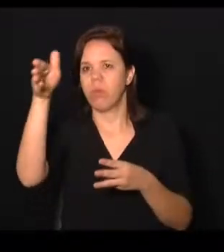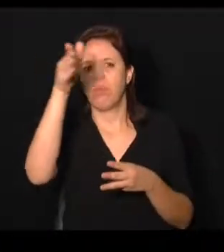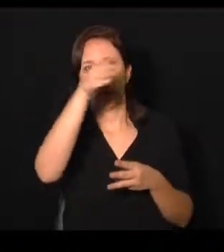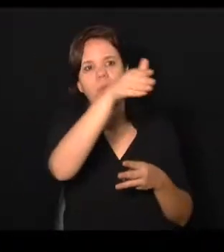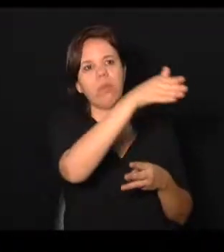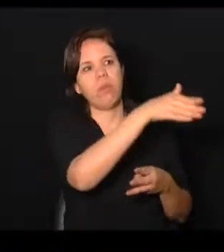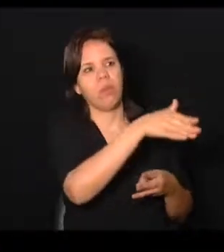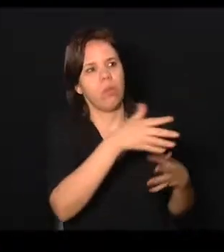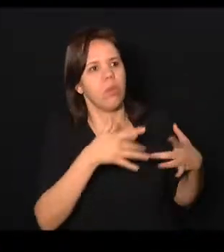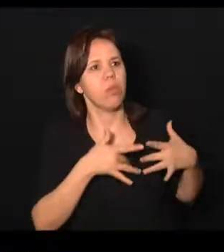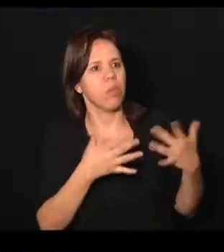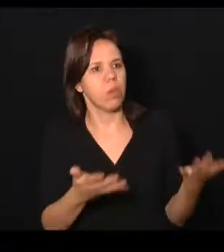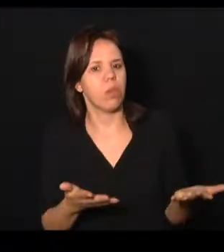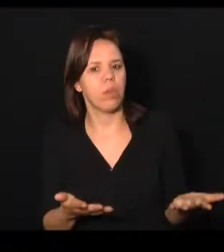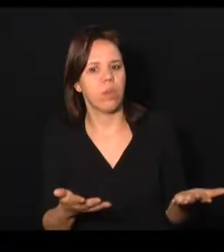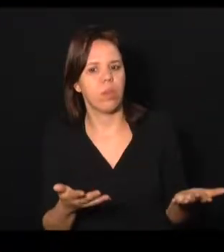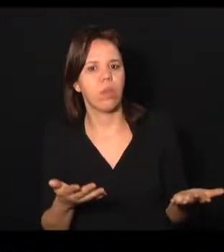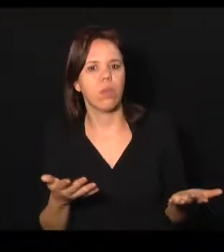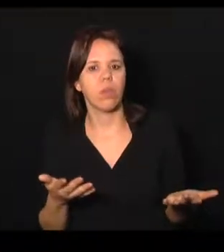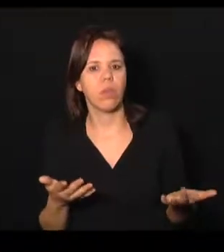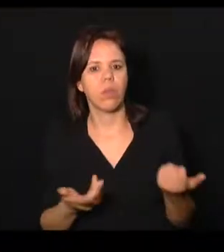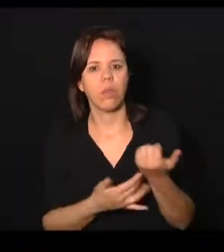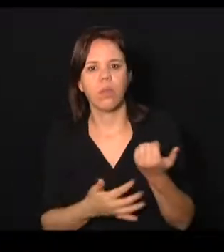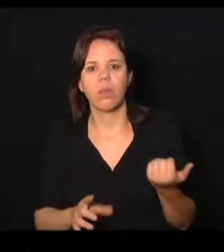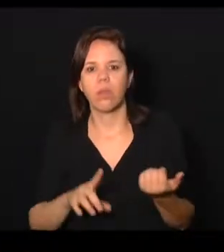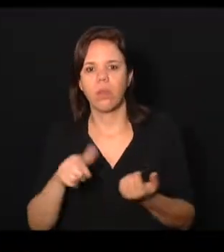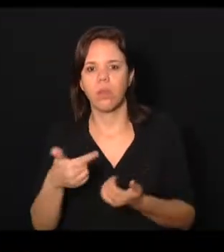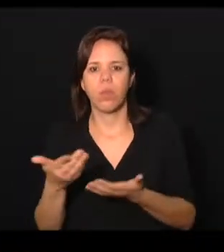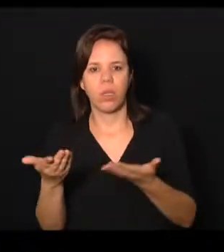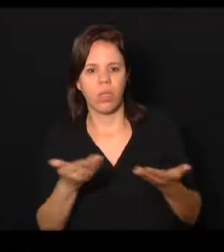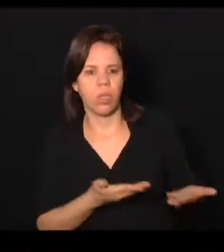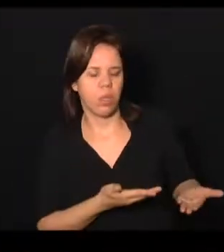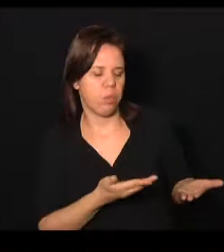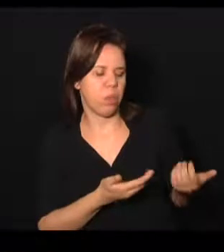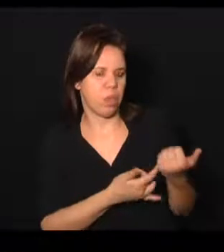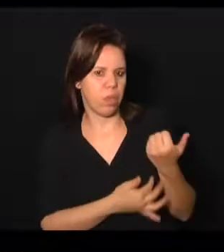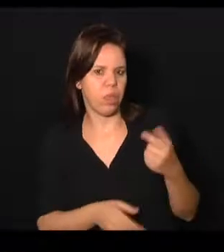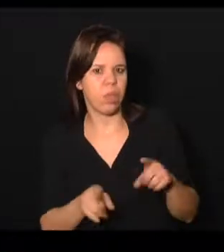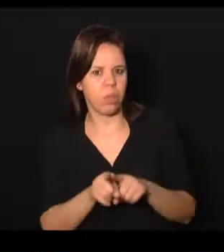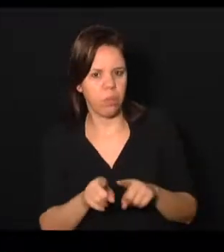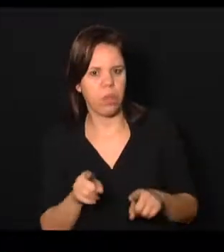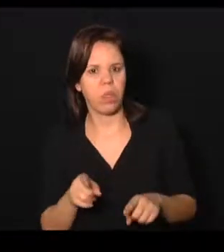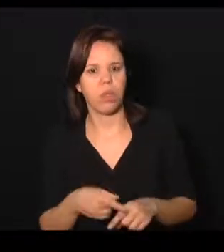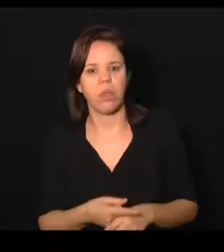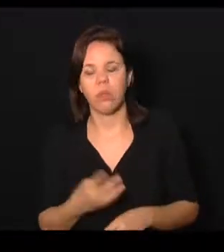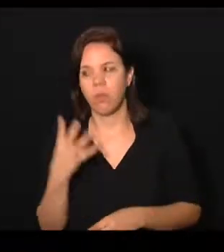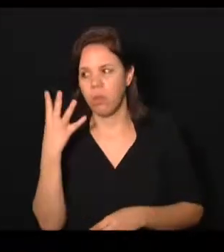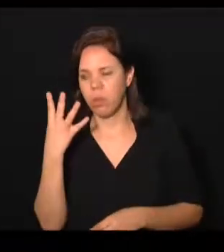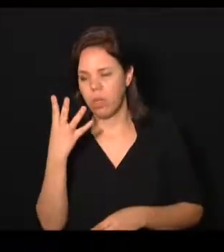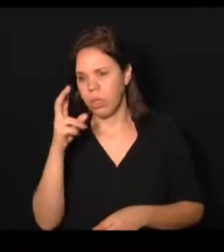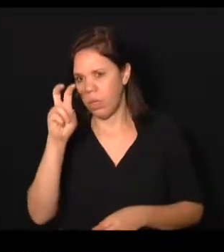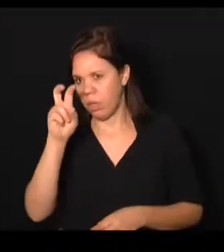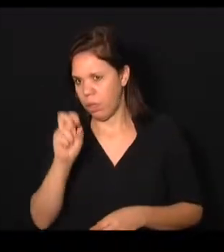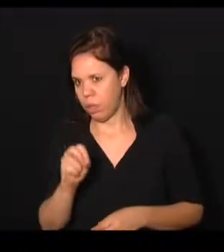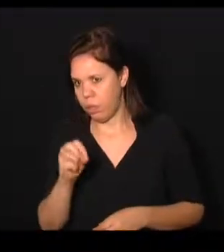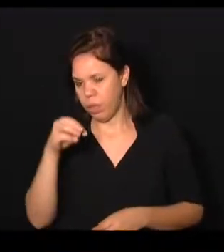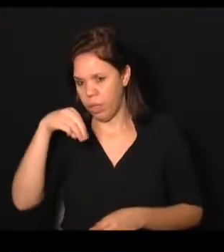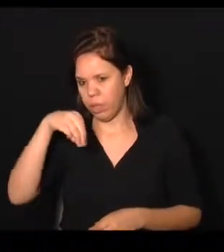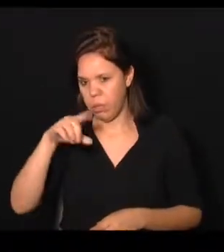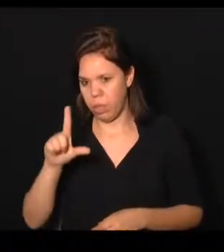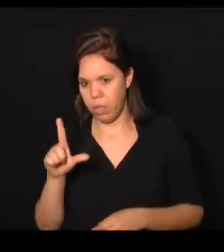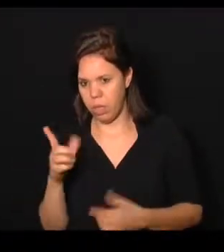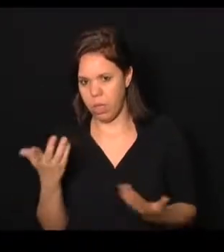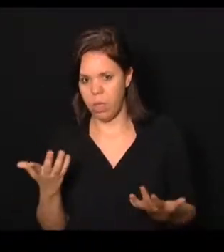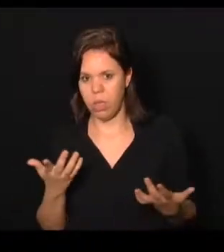sangue porque ela já tinha tirado aí cerca de 1 litro de sangue, porque quando a gente vai doar, a gente doa cerca de 450 ml, então ela já tinha